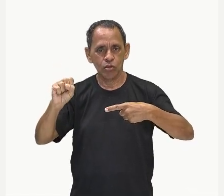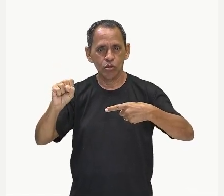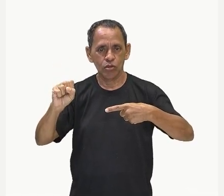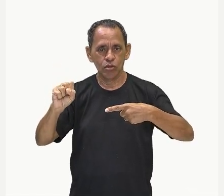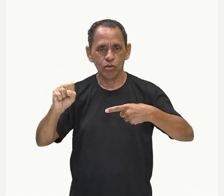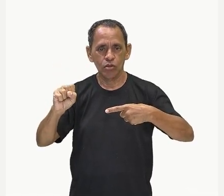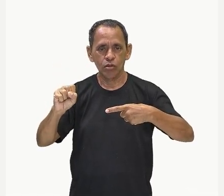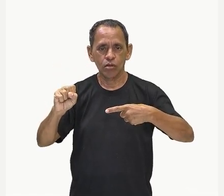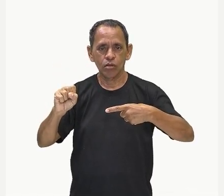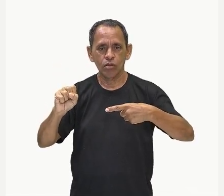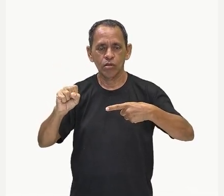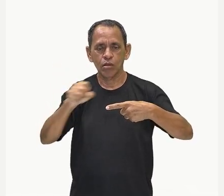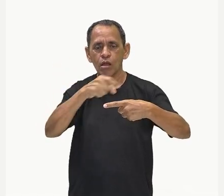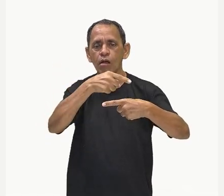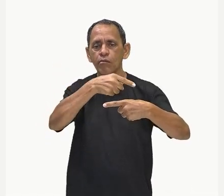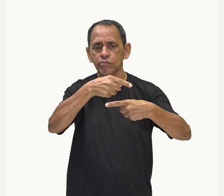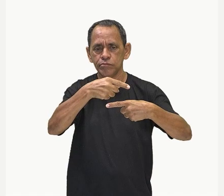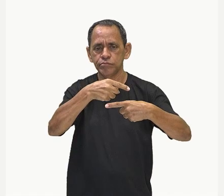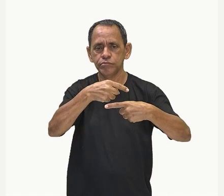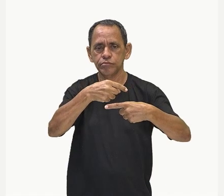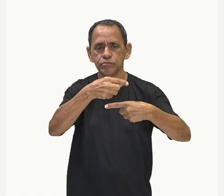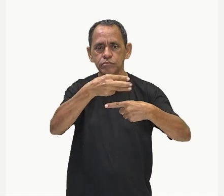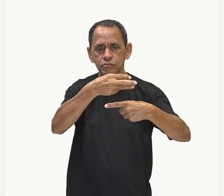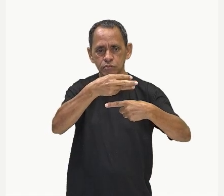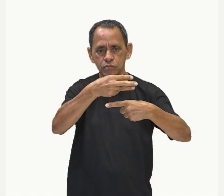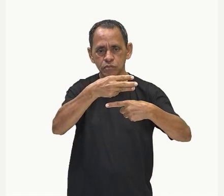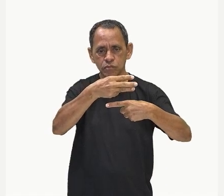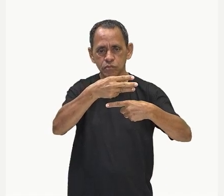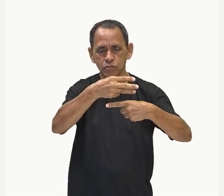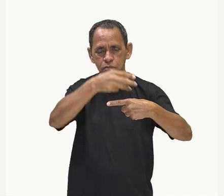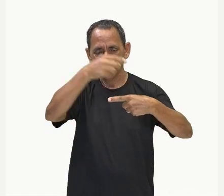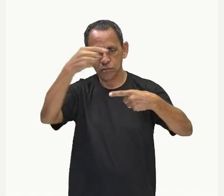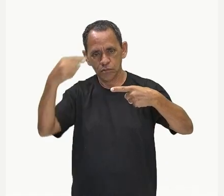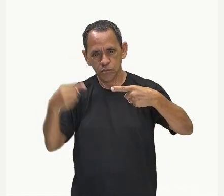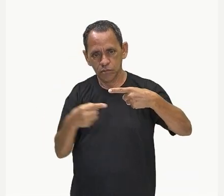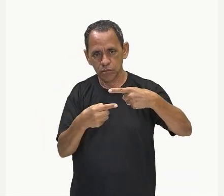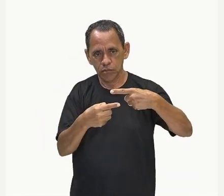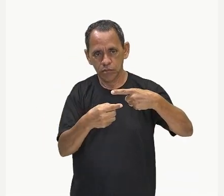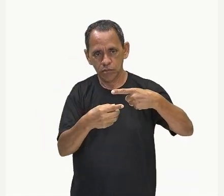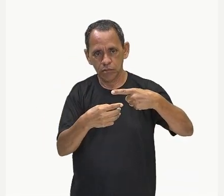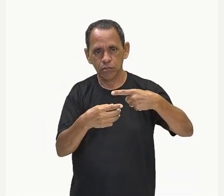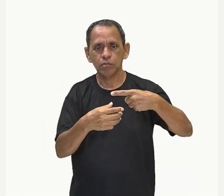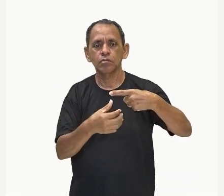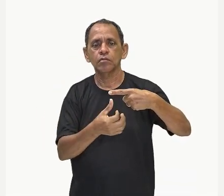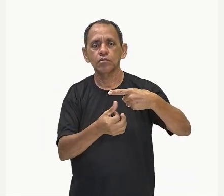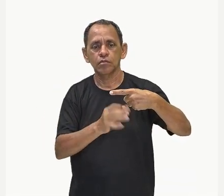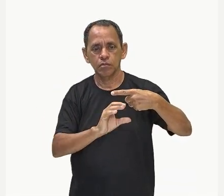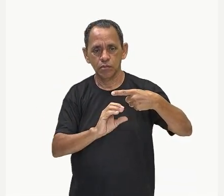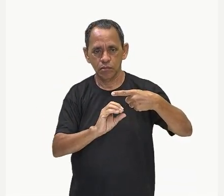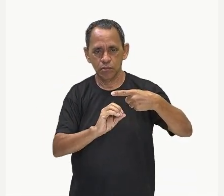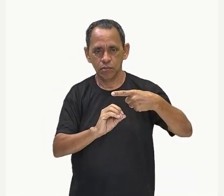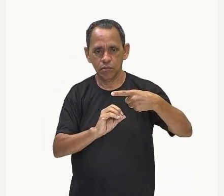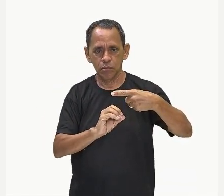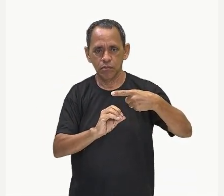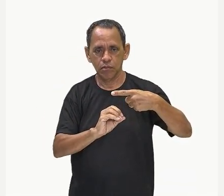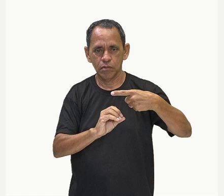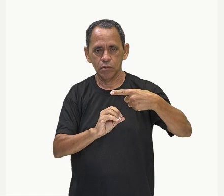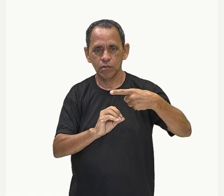cima. E como embaixo é um 10, nós chamamos de décimos.